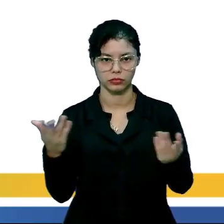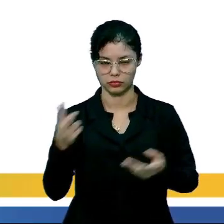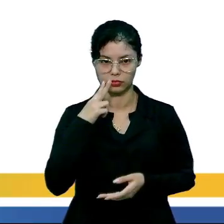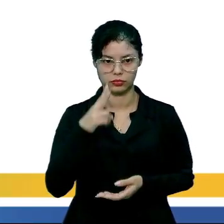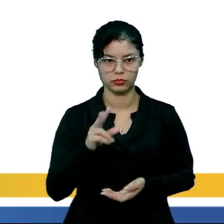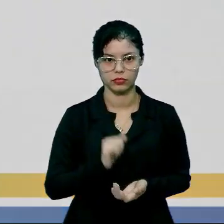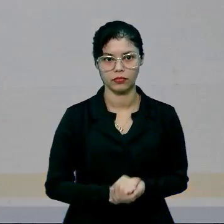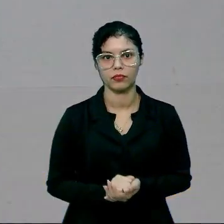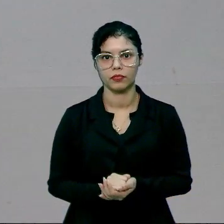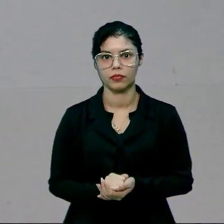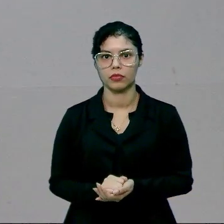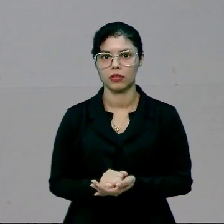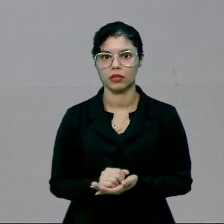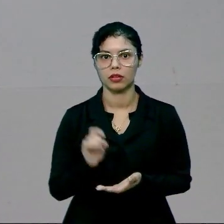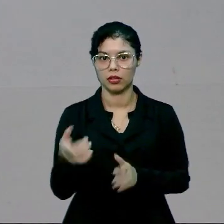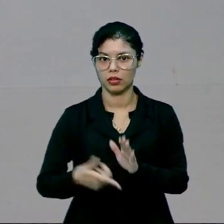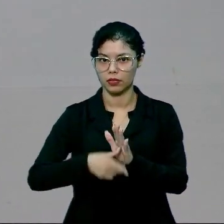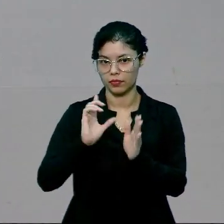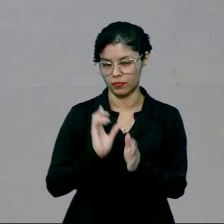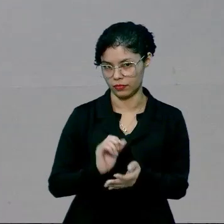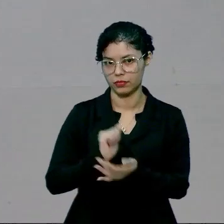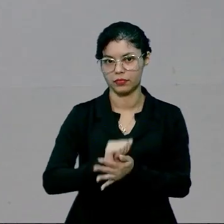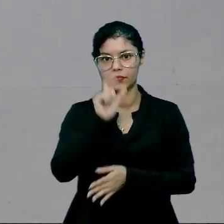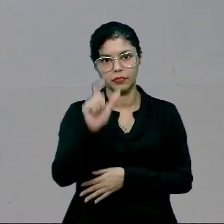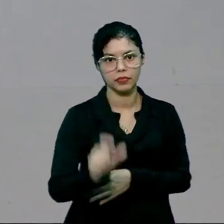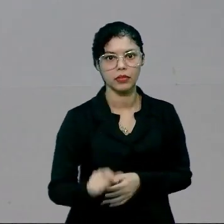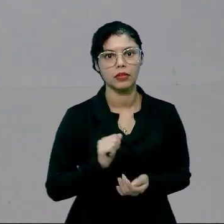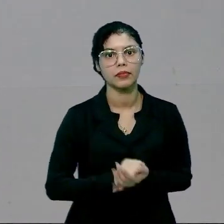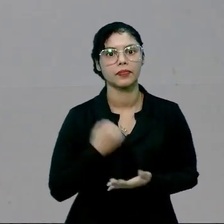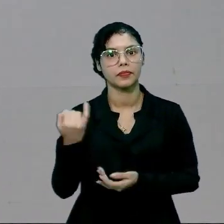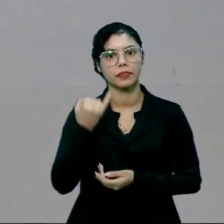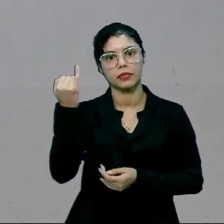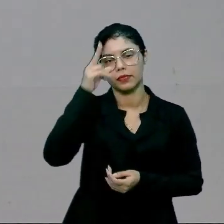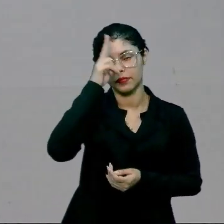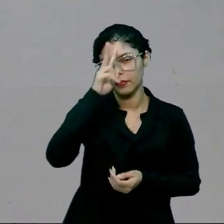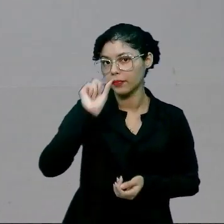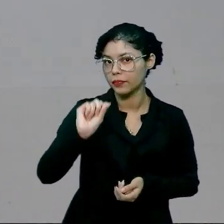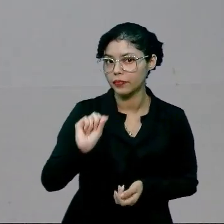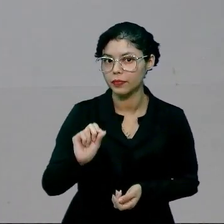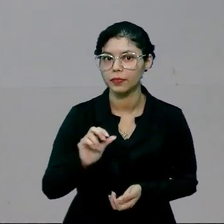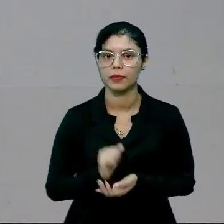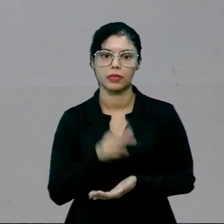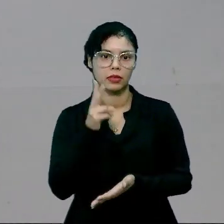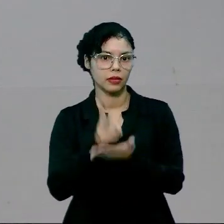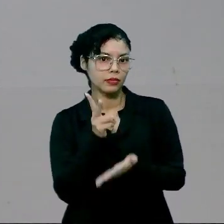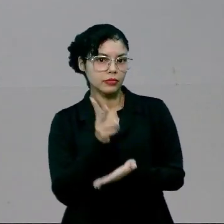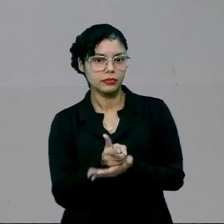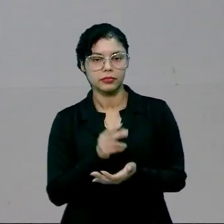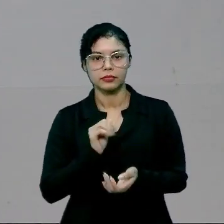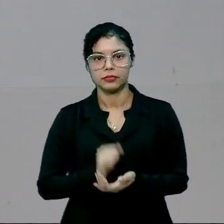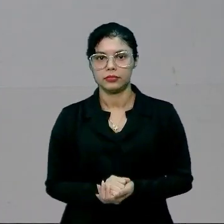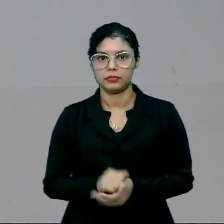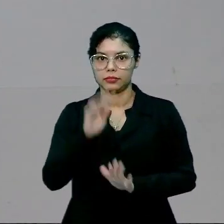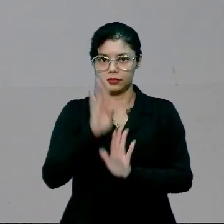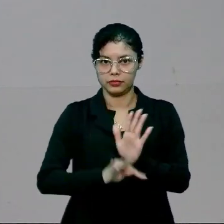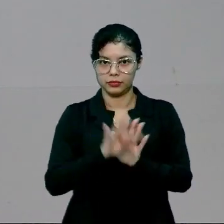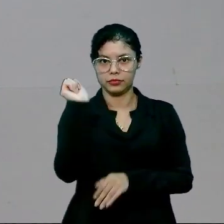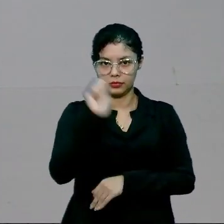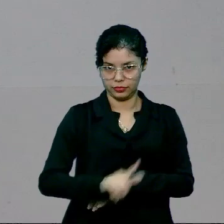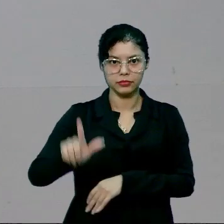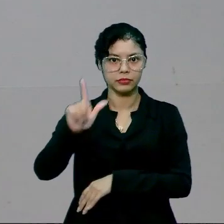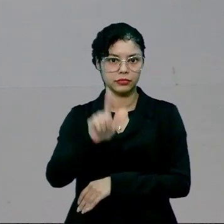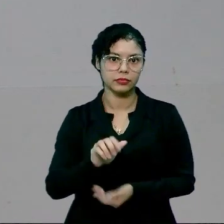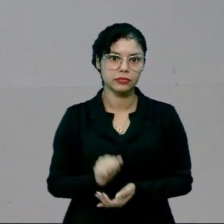Vamos lá. Pessoal, só antes de falar dos personagens, é importante a gente frisar que toda vez que nós falamos de texto